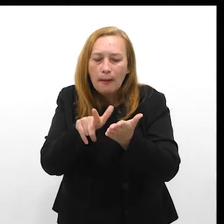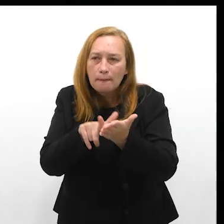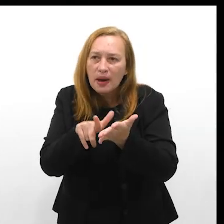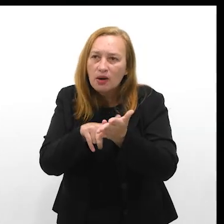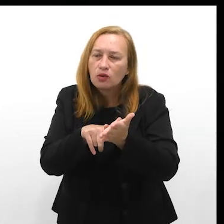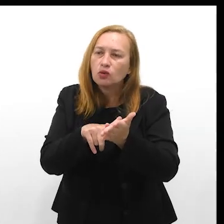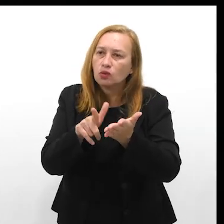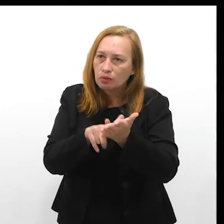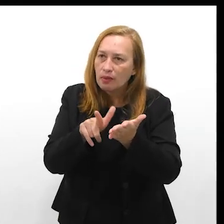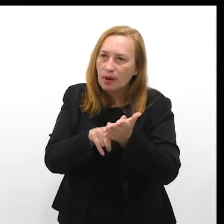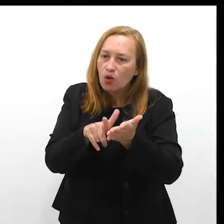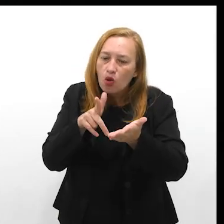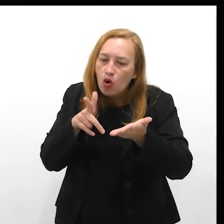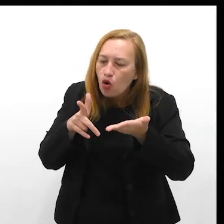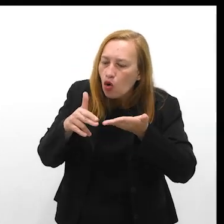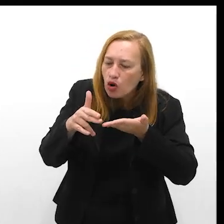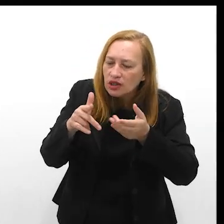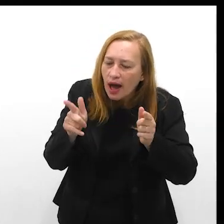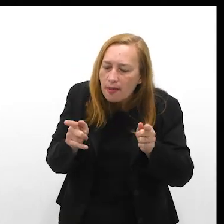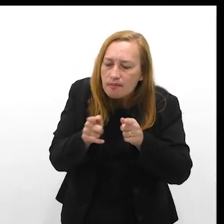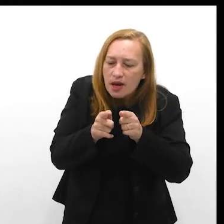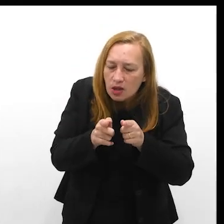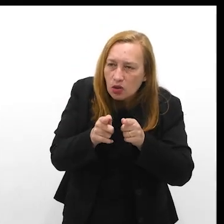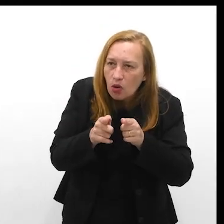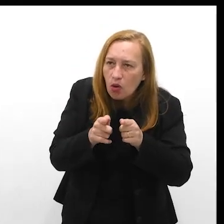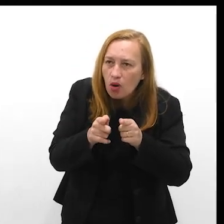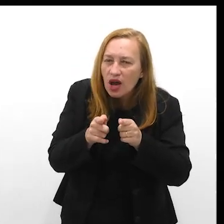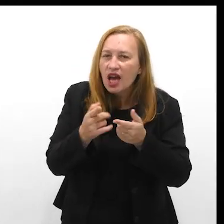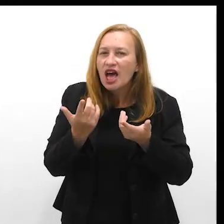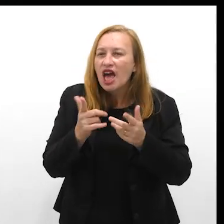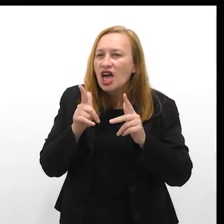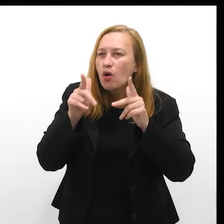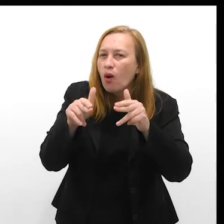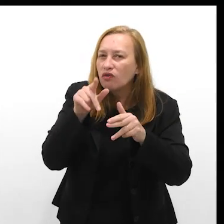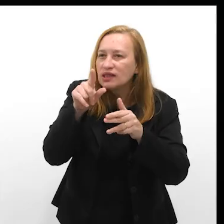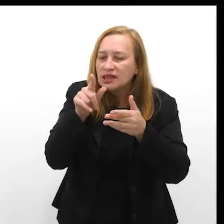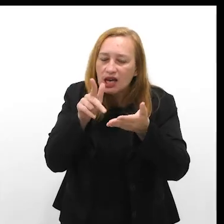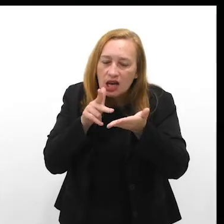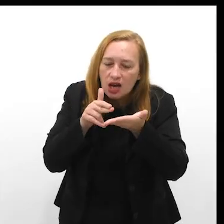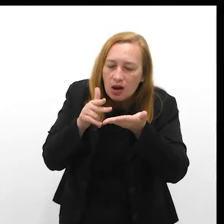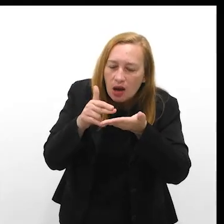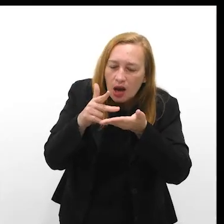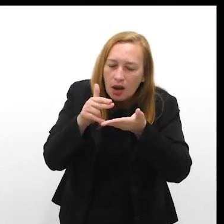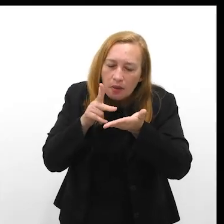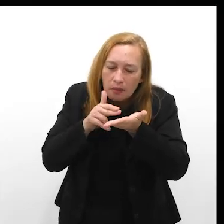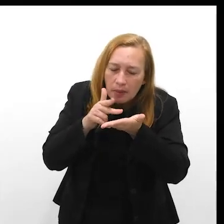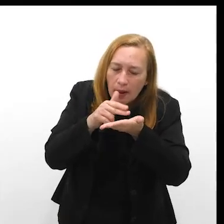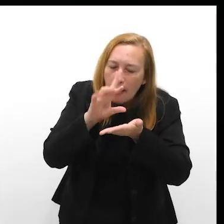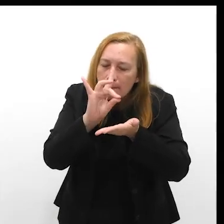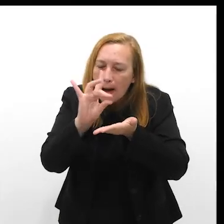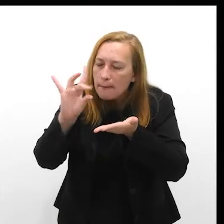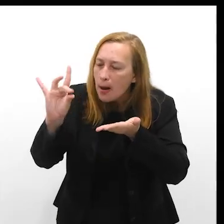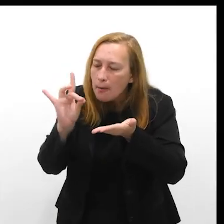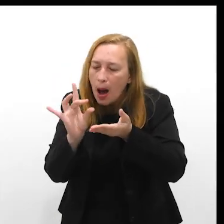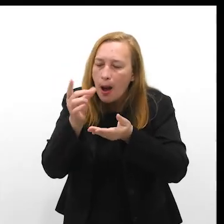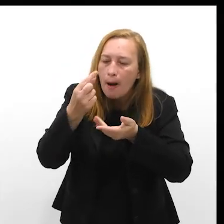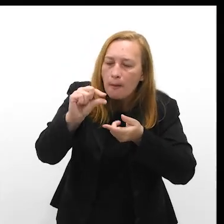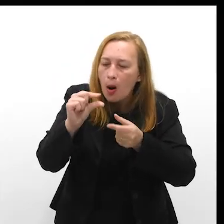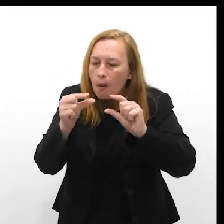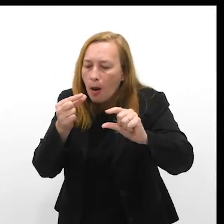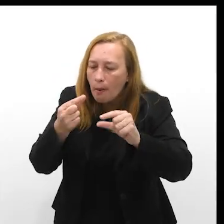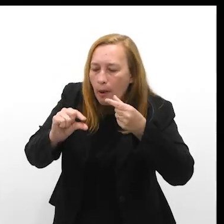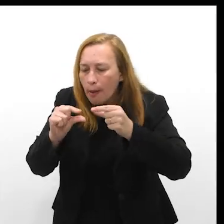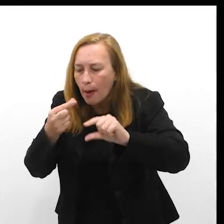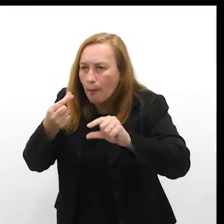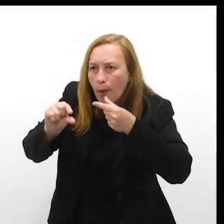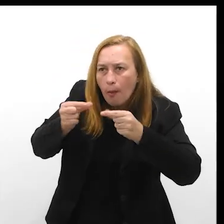delicada, o papel tem que ser cortado menorzinho. É Uhum. como se você cortasse pequenos fragmentos, né? E fosse colando para dar forma. Então, se